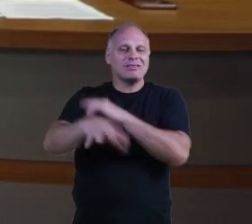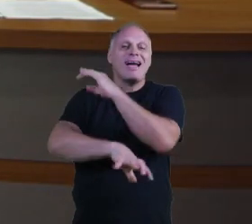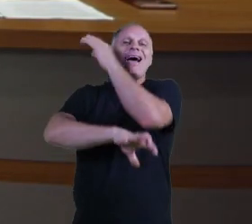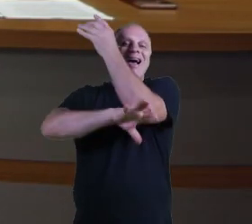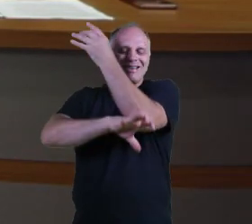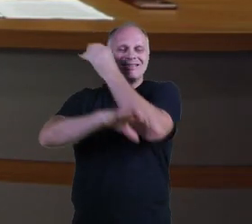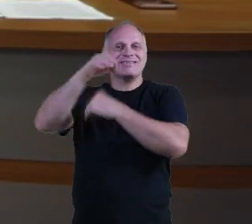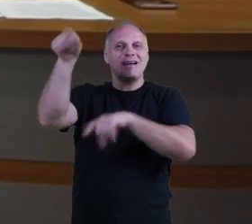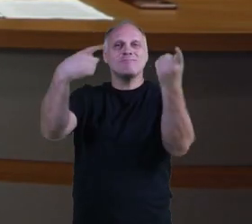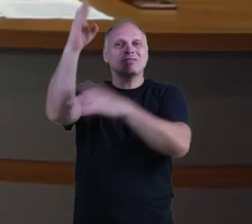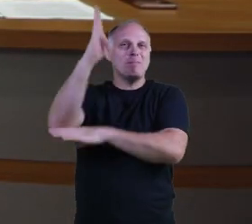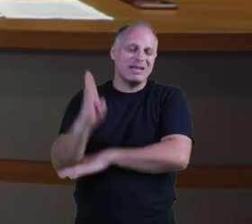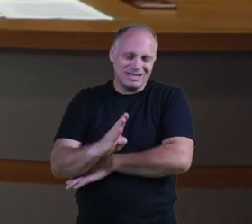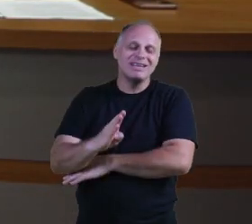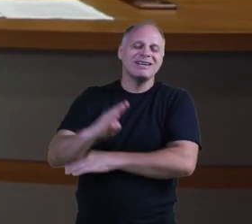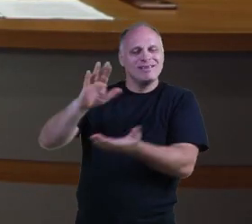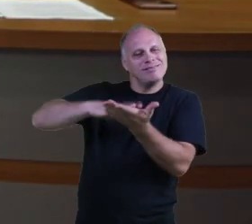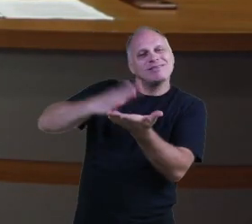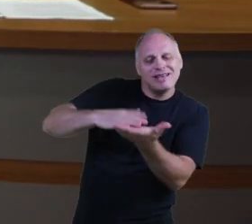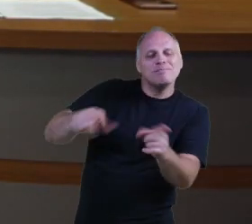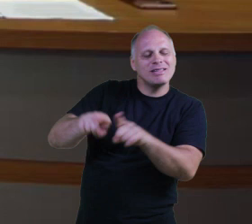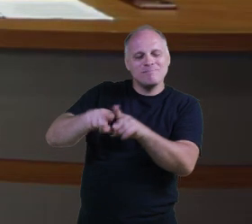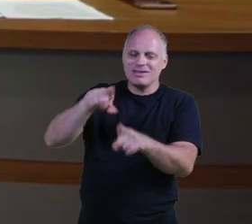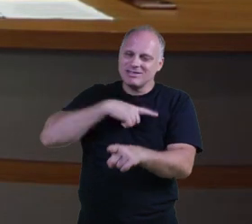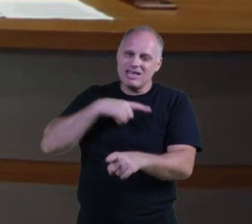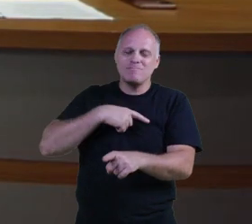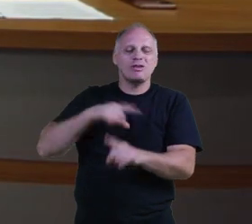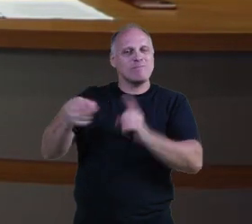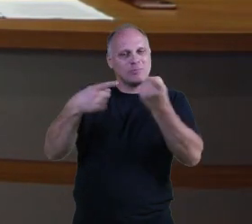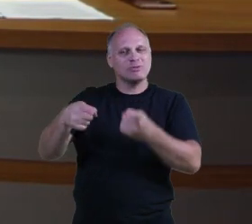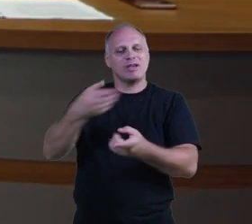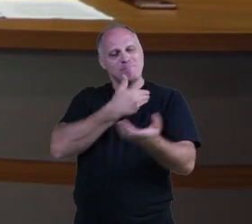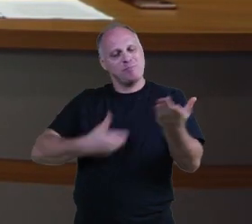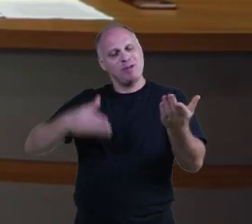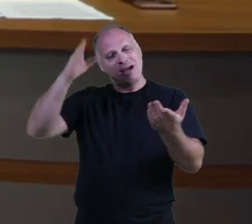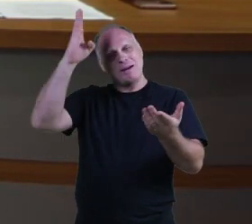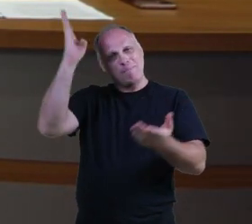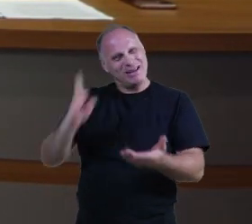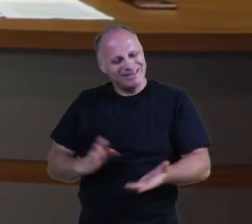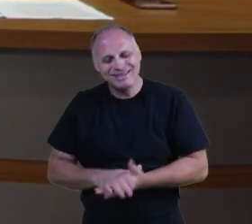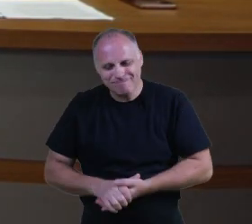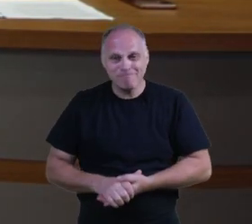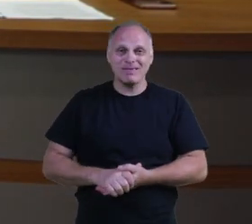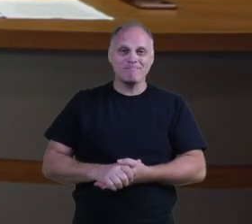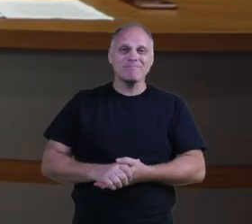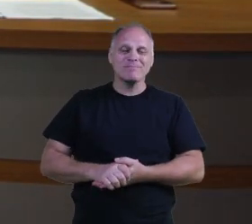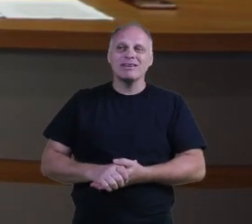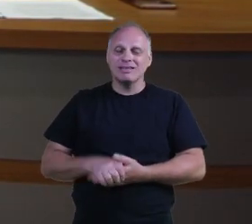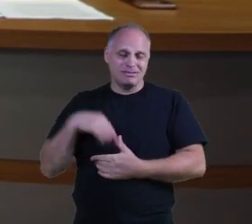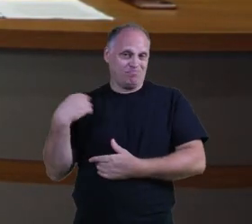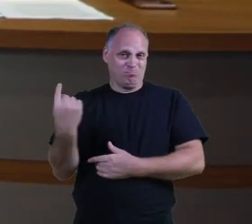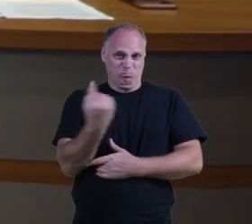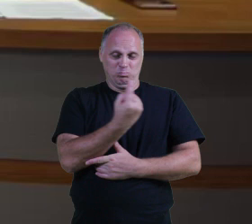proporcionar também condições até para que as crianças possam começar como sim, tu começaste, sim, né, Giovanni? Sim. Que foi num projeto social aprendendo um pouquinho de